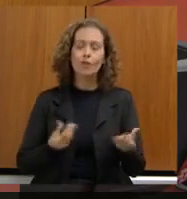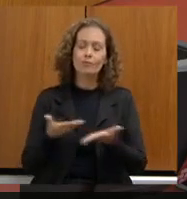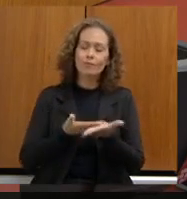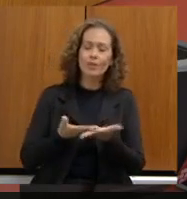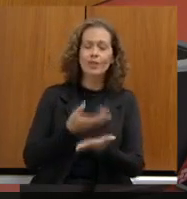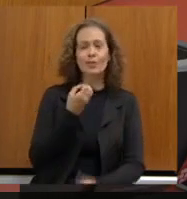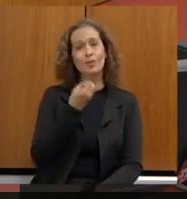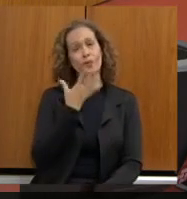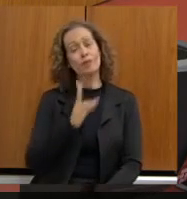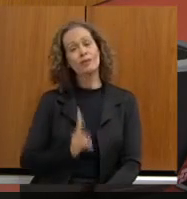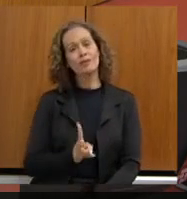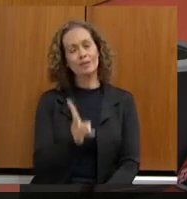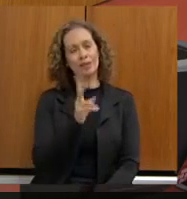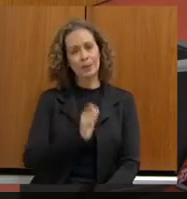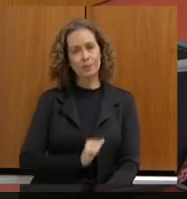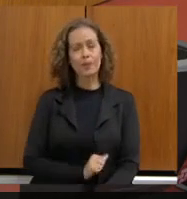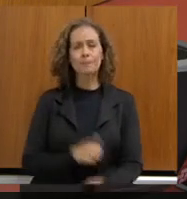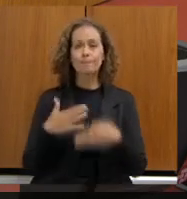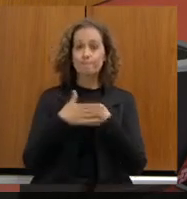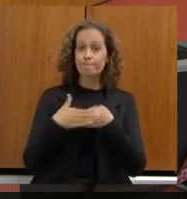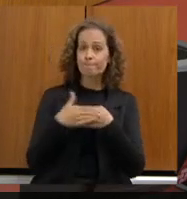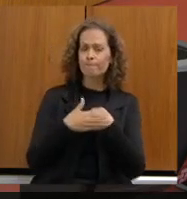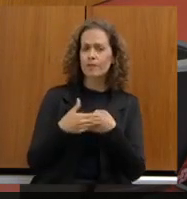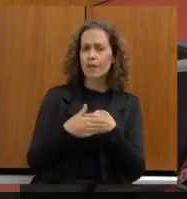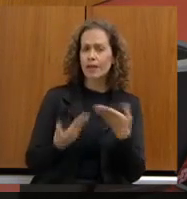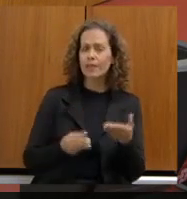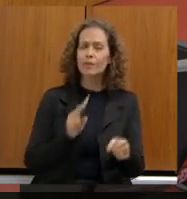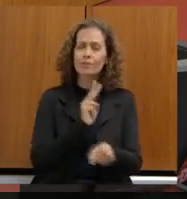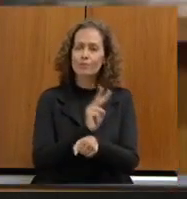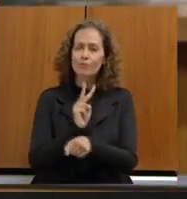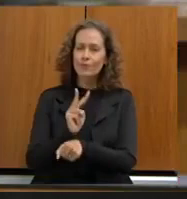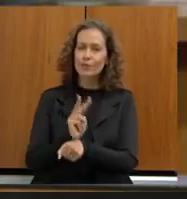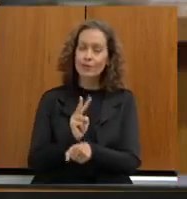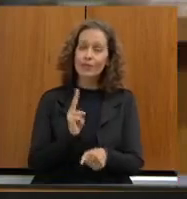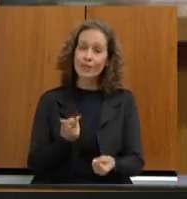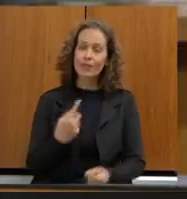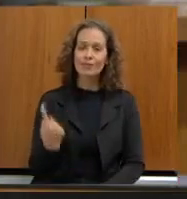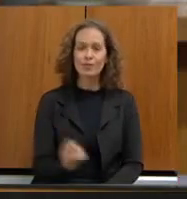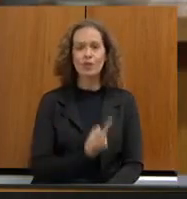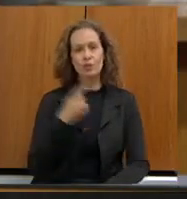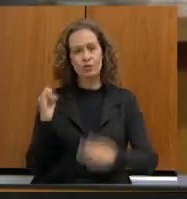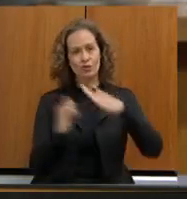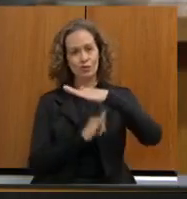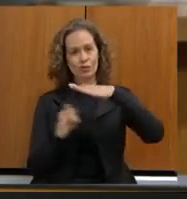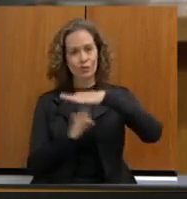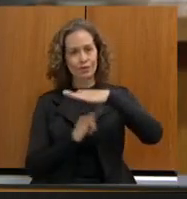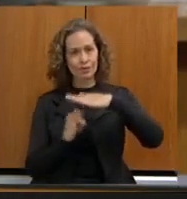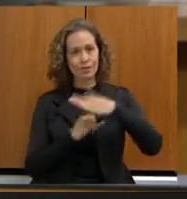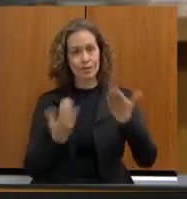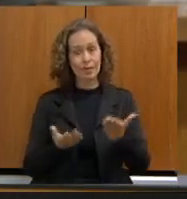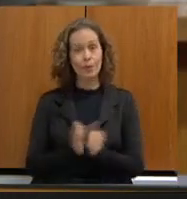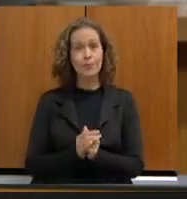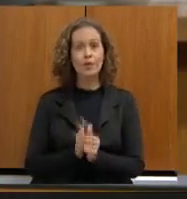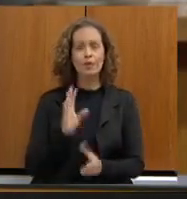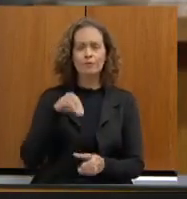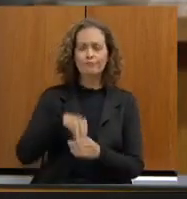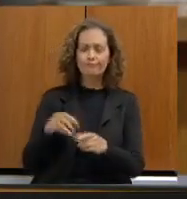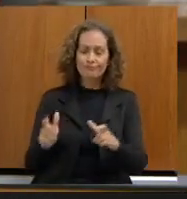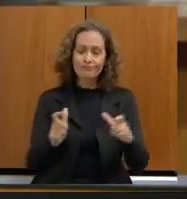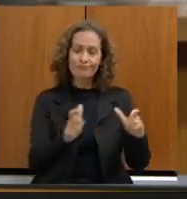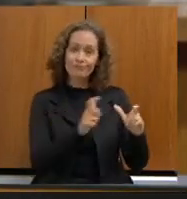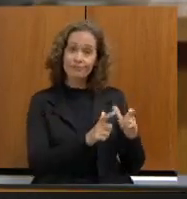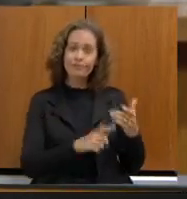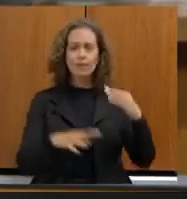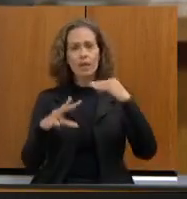tratou mais do que com carinho com um cuidado com a nossa instituição estando presente nos quartéis